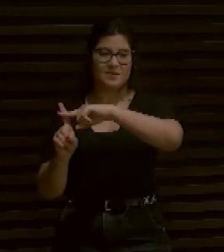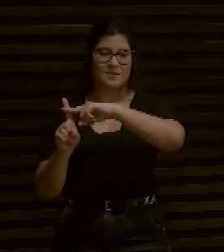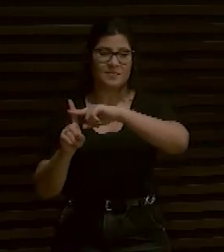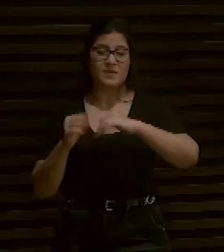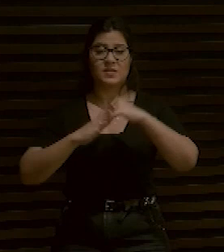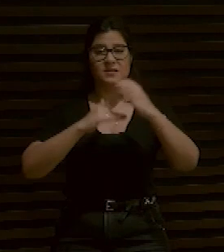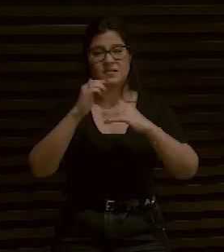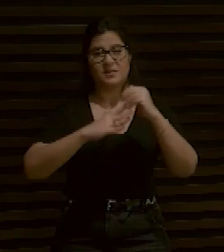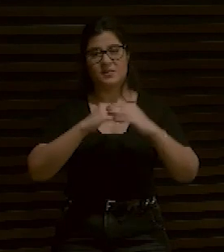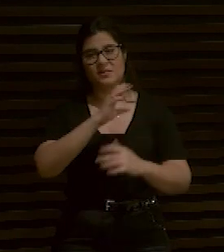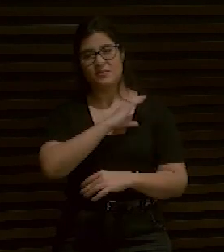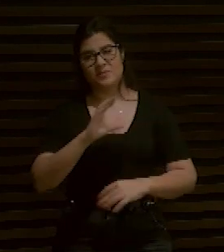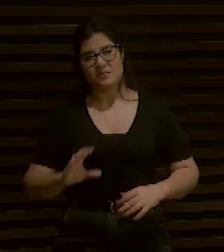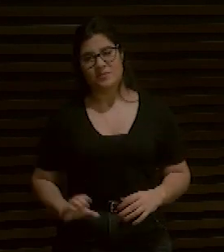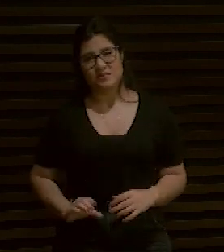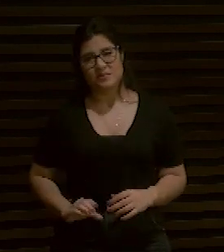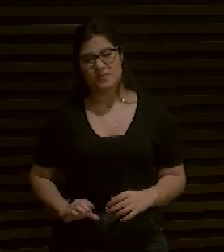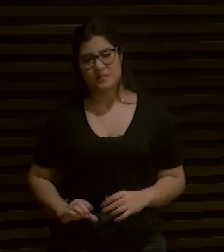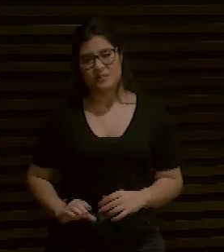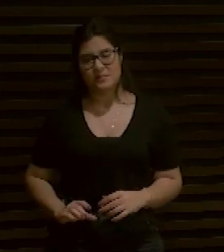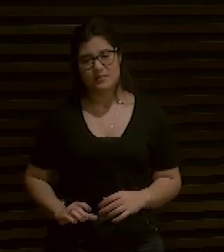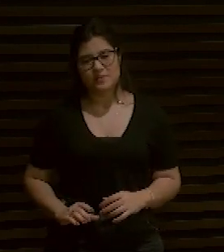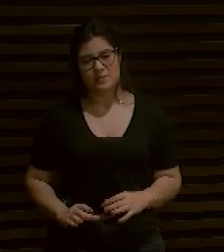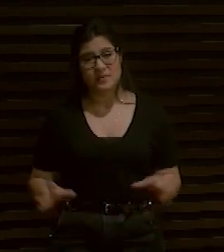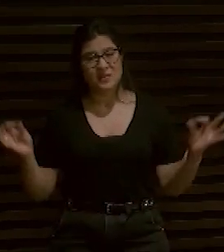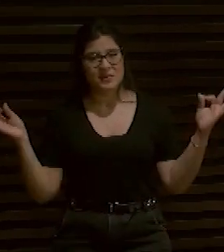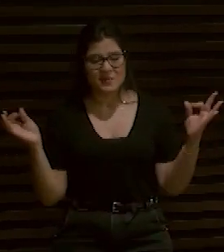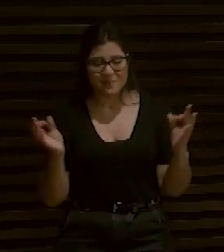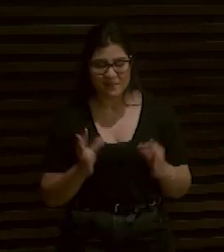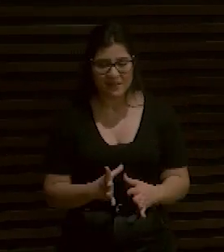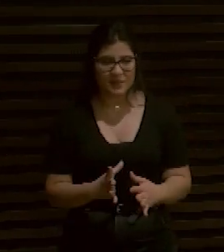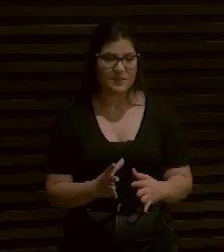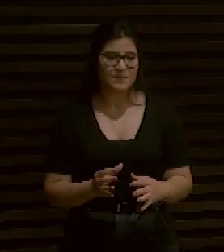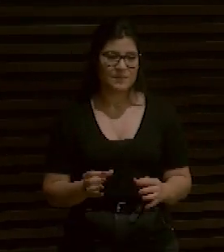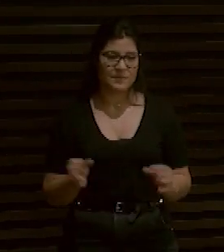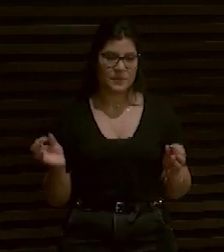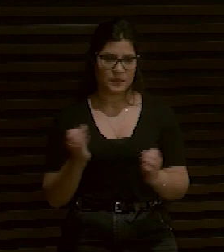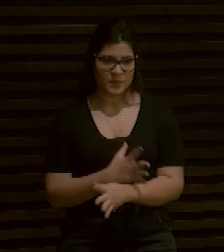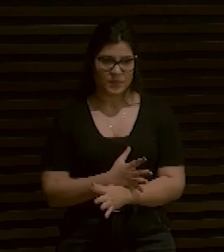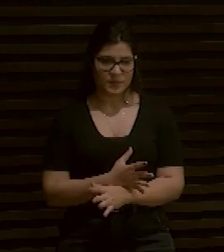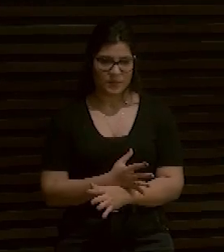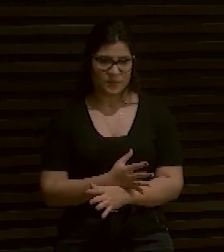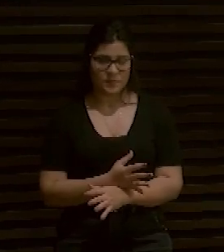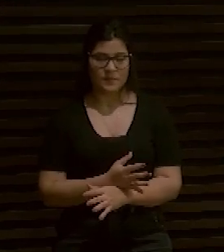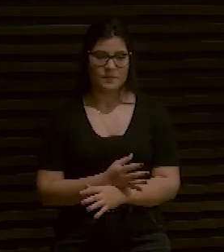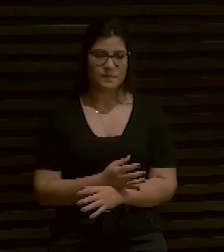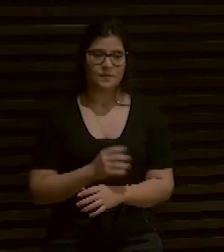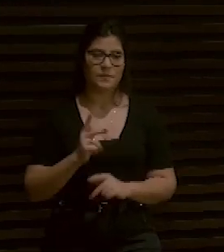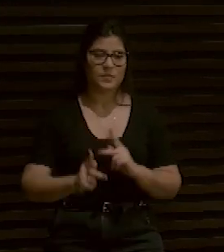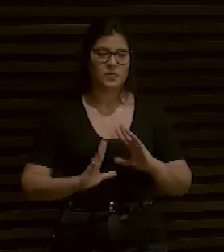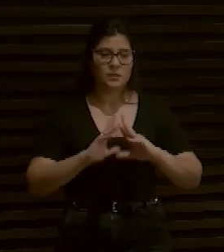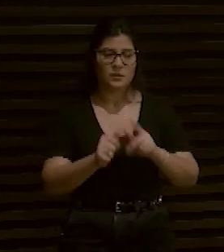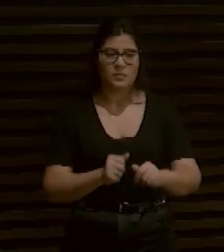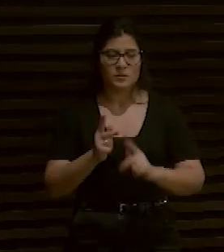A obra de Cristo, ela foi abrangente a todos os povos da terra, não se restringindo apenas ao povo